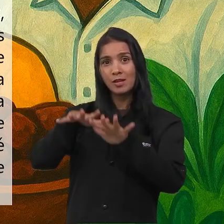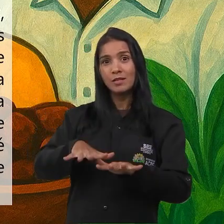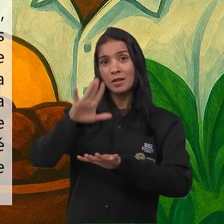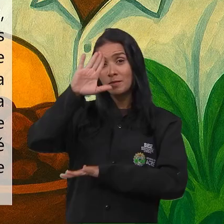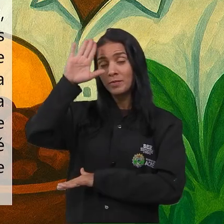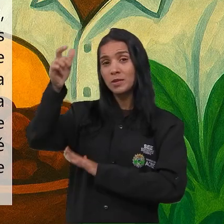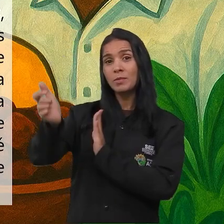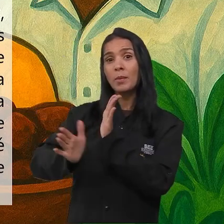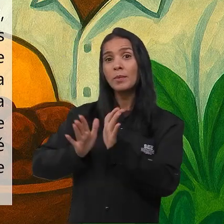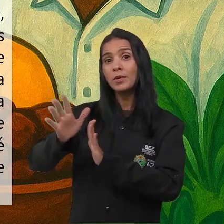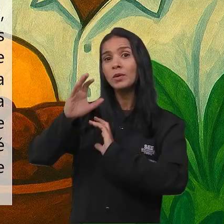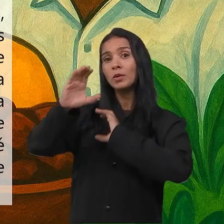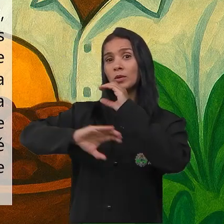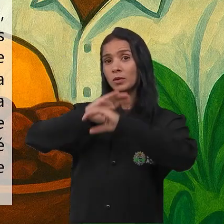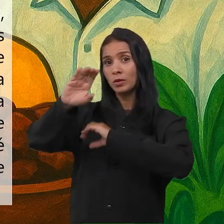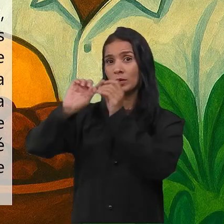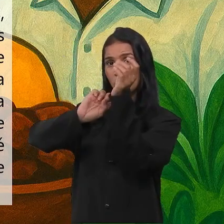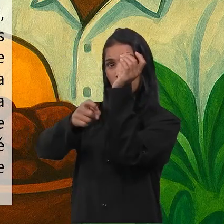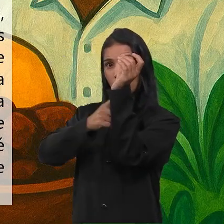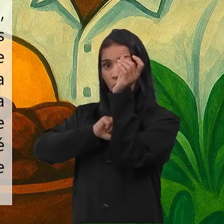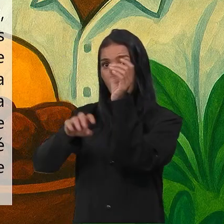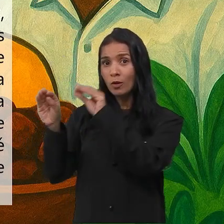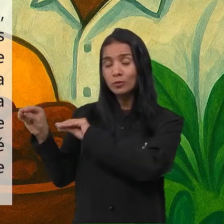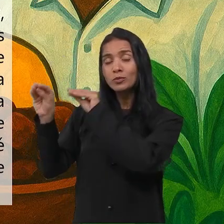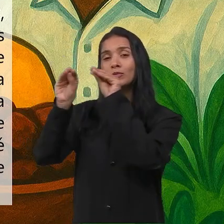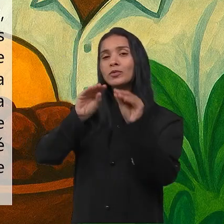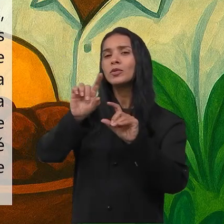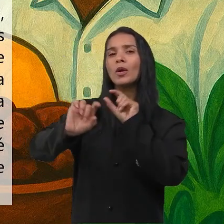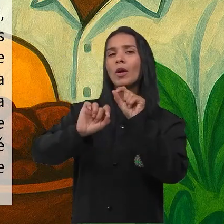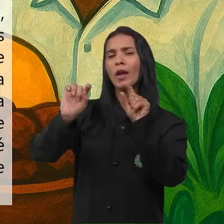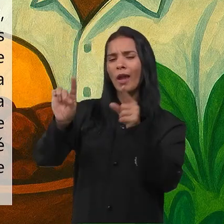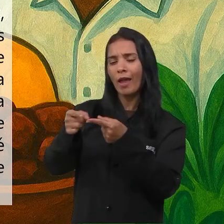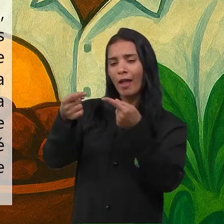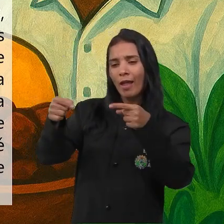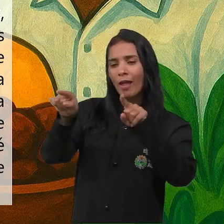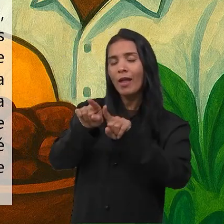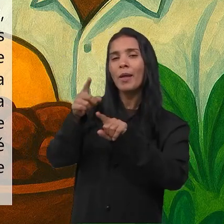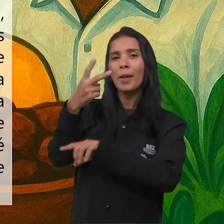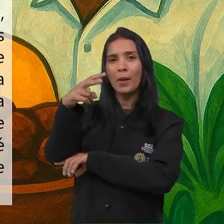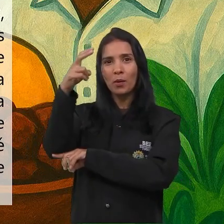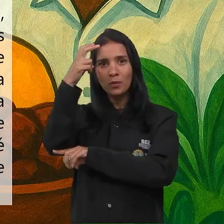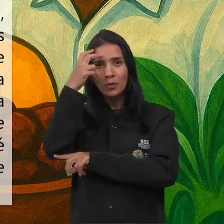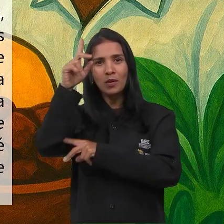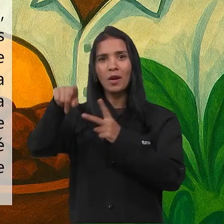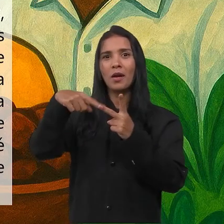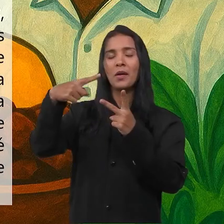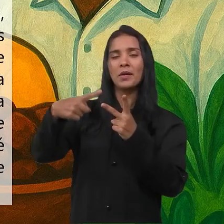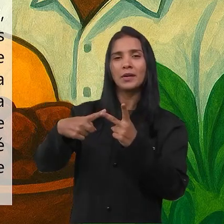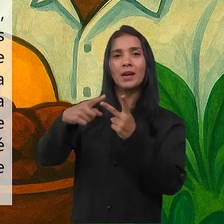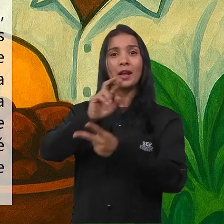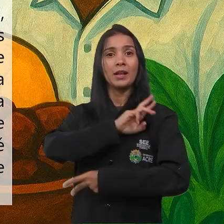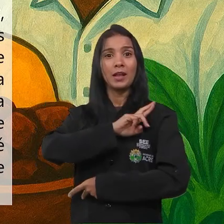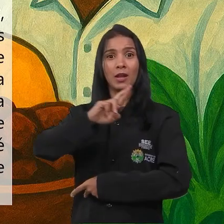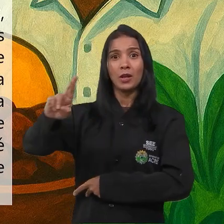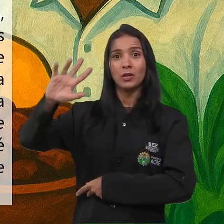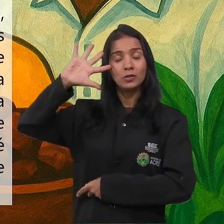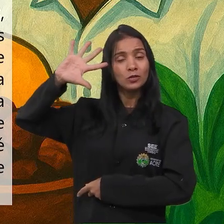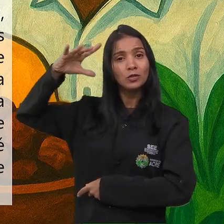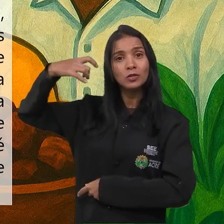trazendo elementos culturais como a musicalidade, a religiosidade de matriz africana